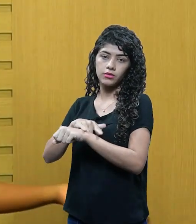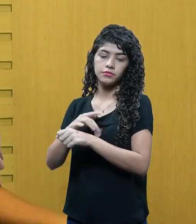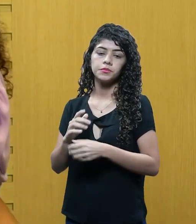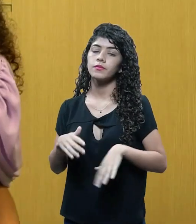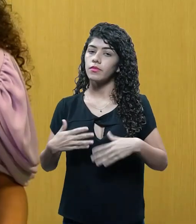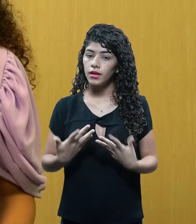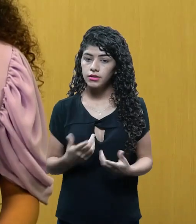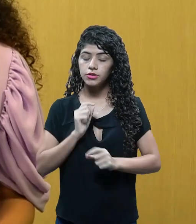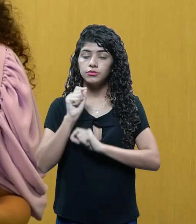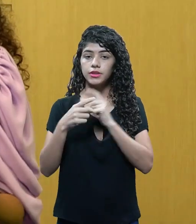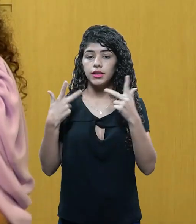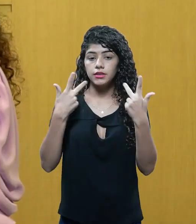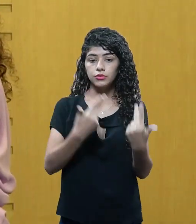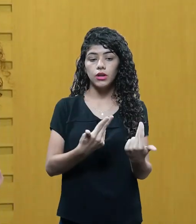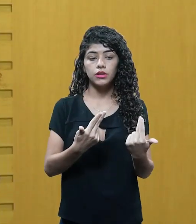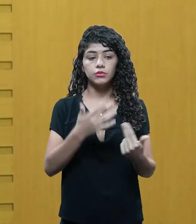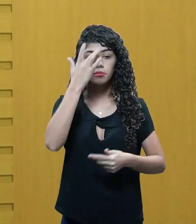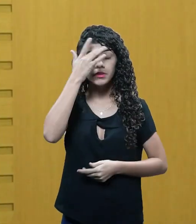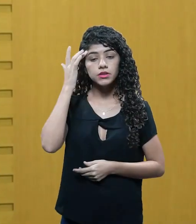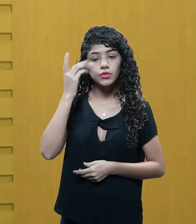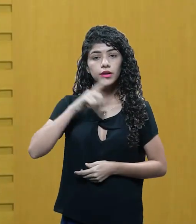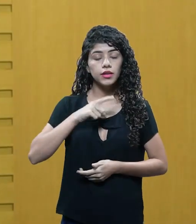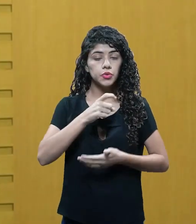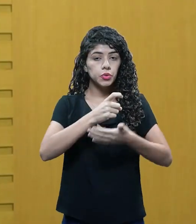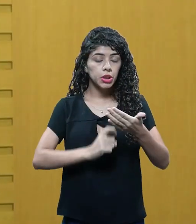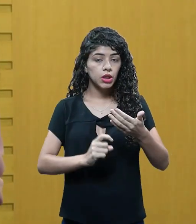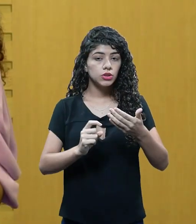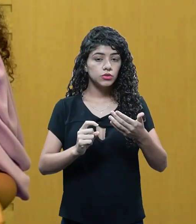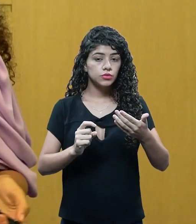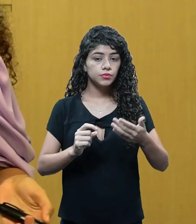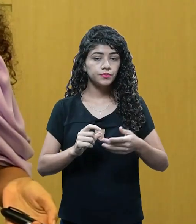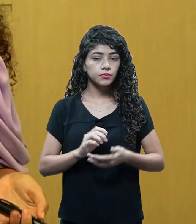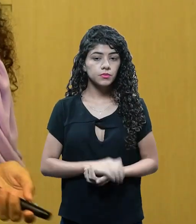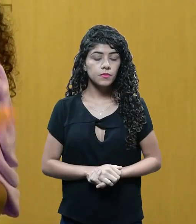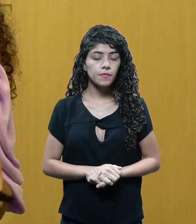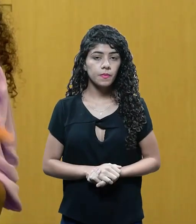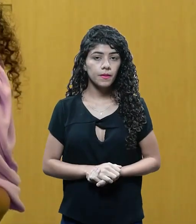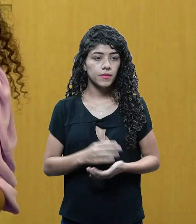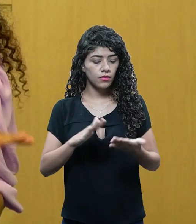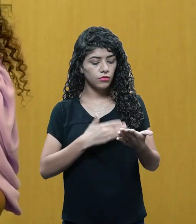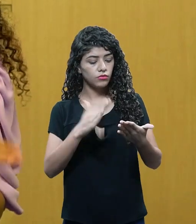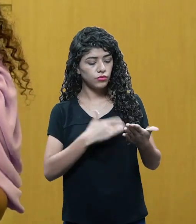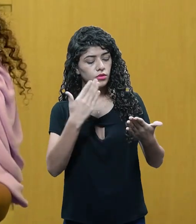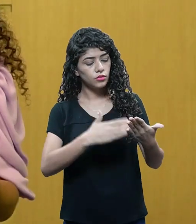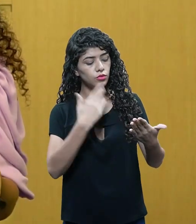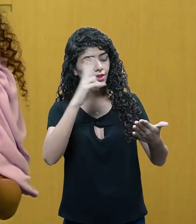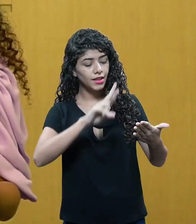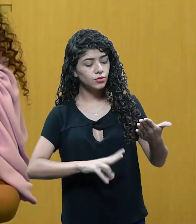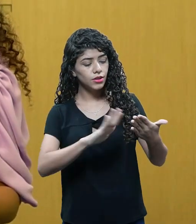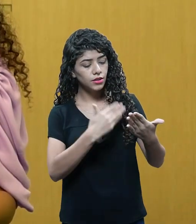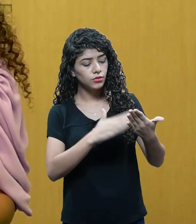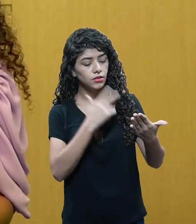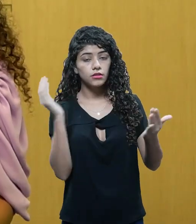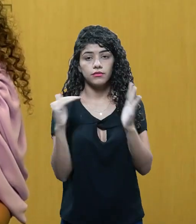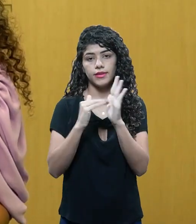tela e ir no banheiro. Isso é que nem a pessoa que está com o seu texto ali na mão, seguir folheando, seguir lendo